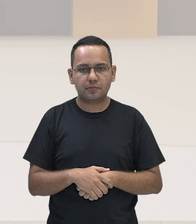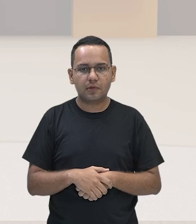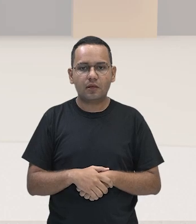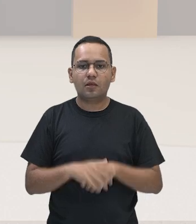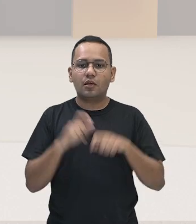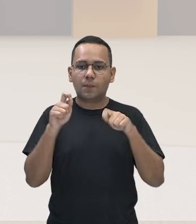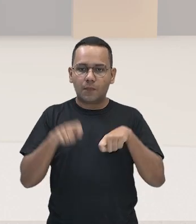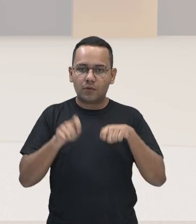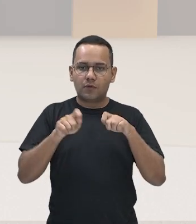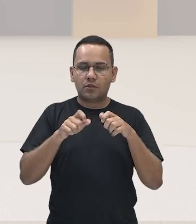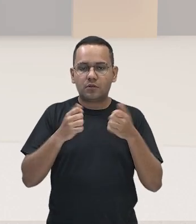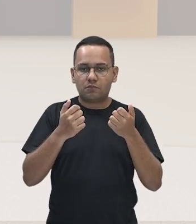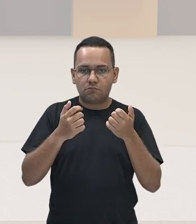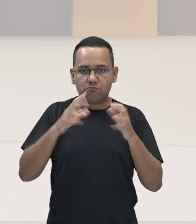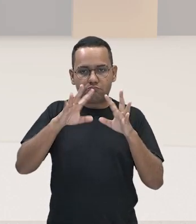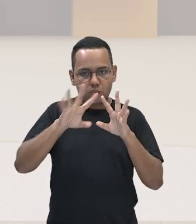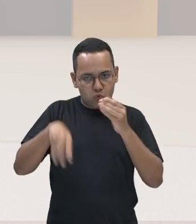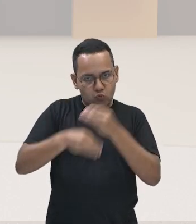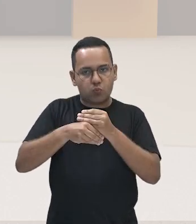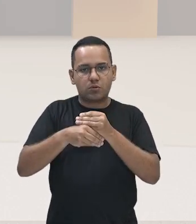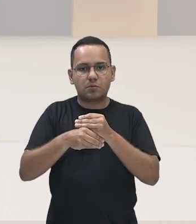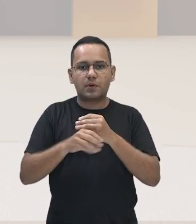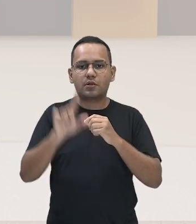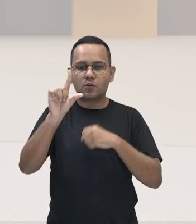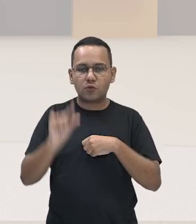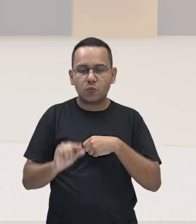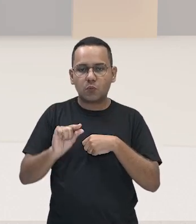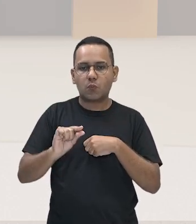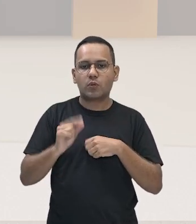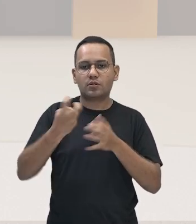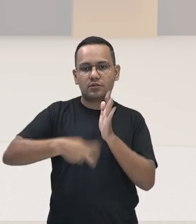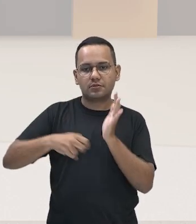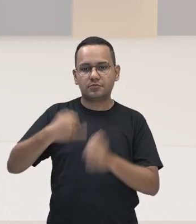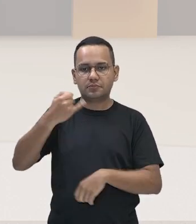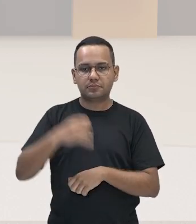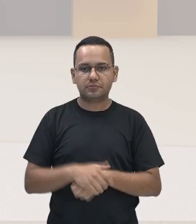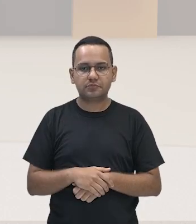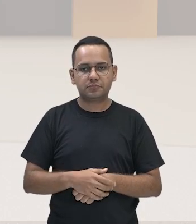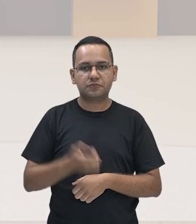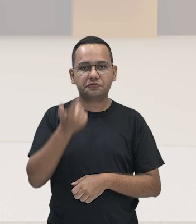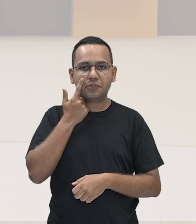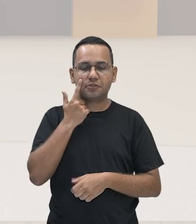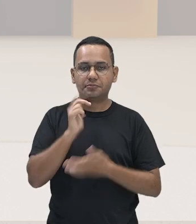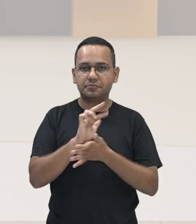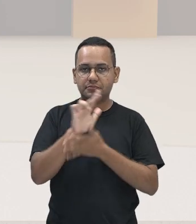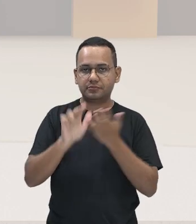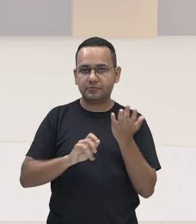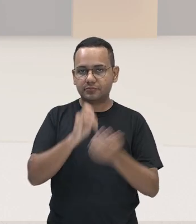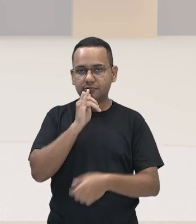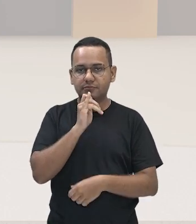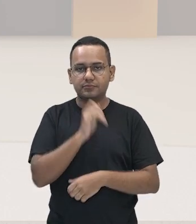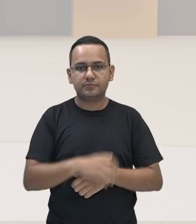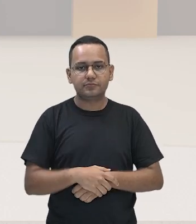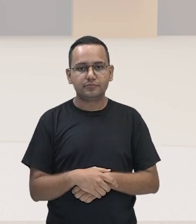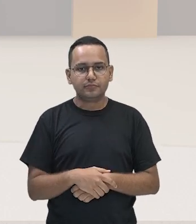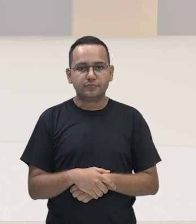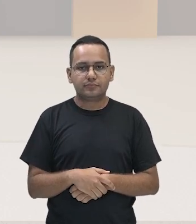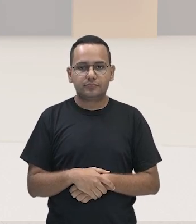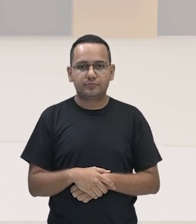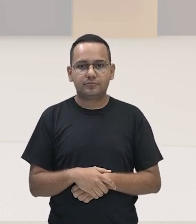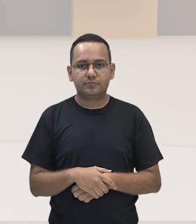para a diminuição das taxas de juros. E aqui estão alguns exemplos. Vamos aí ao nosso primeiro.